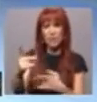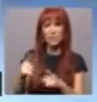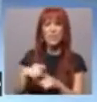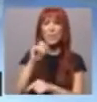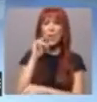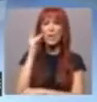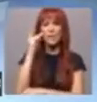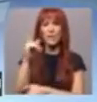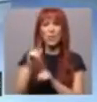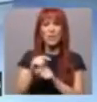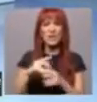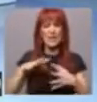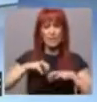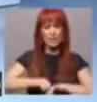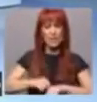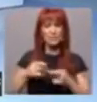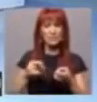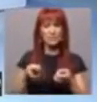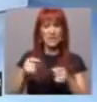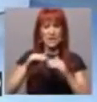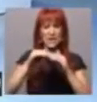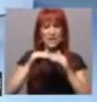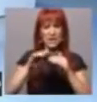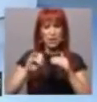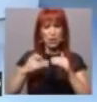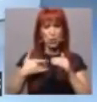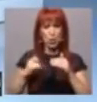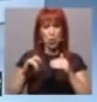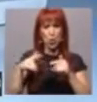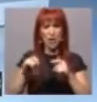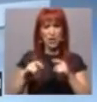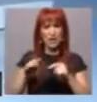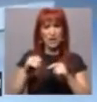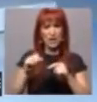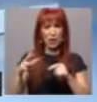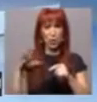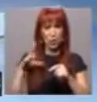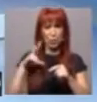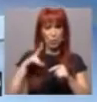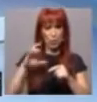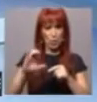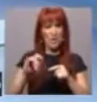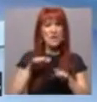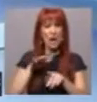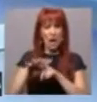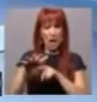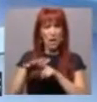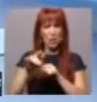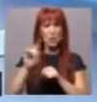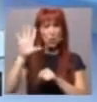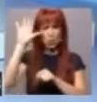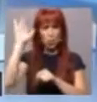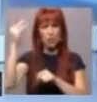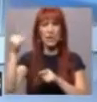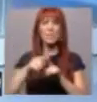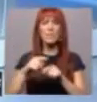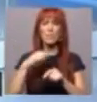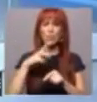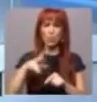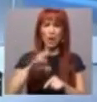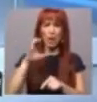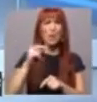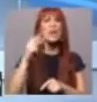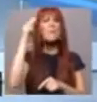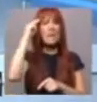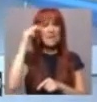podemos ver uma depressão localizada a sudoeste do território do continente, que vai influenciar o estado do tempo, tanto para o continente como para